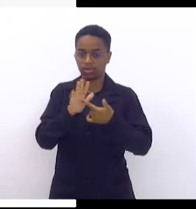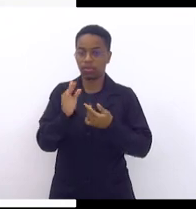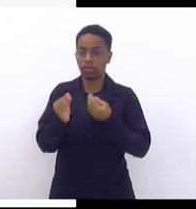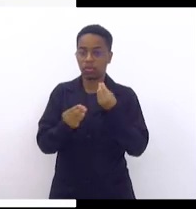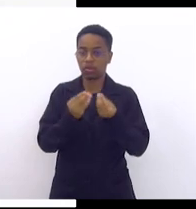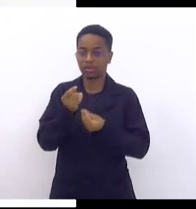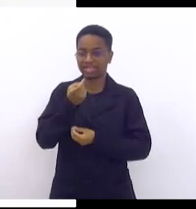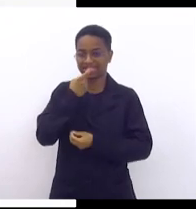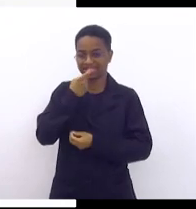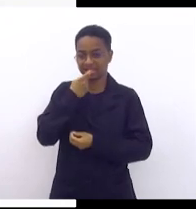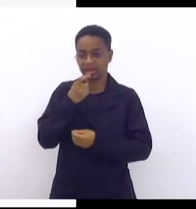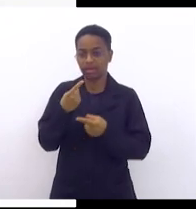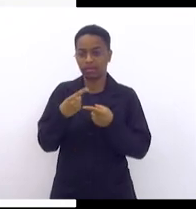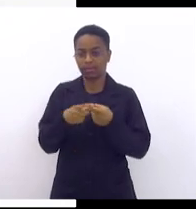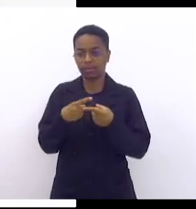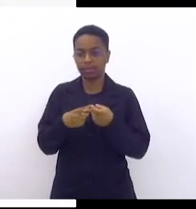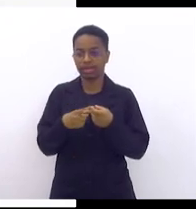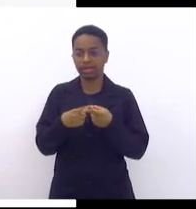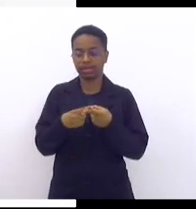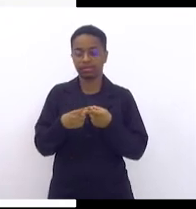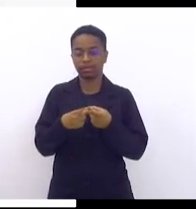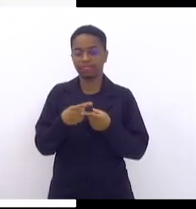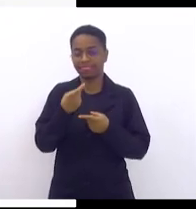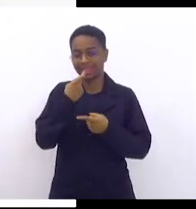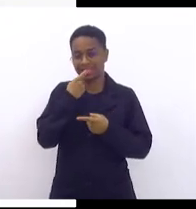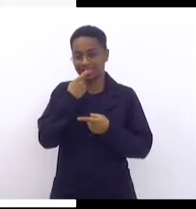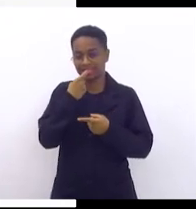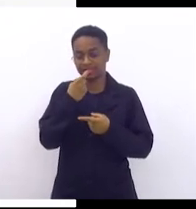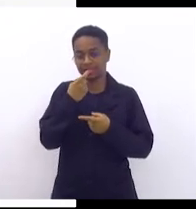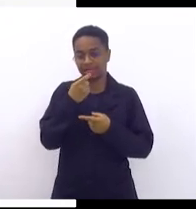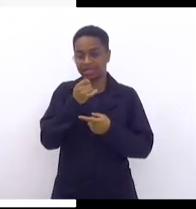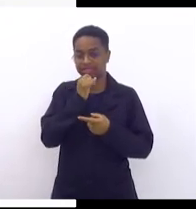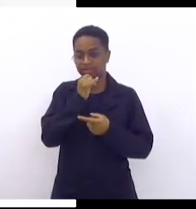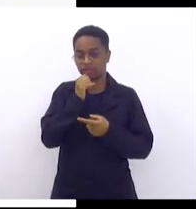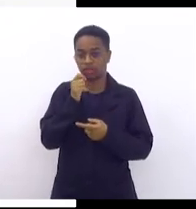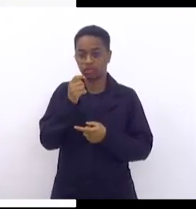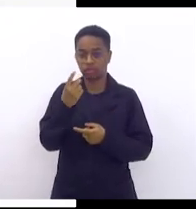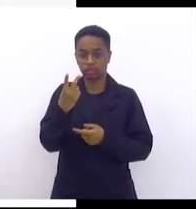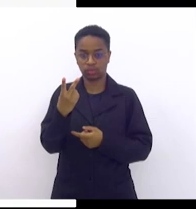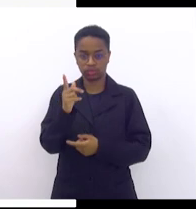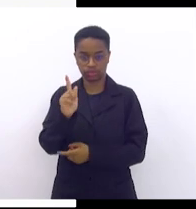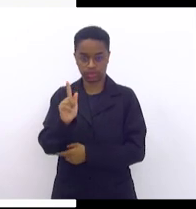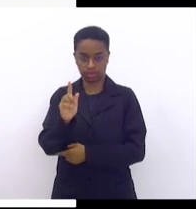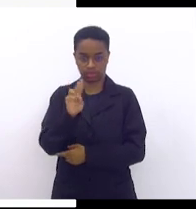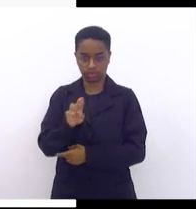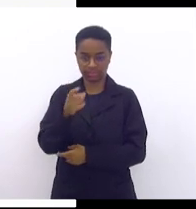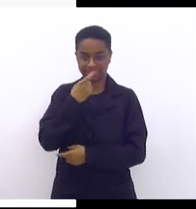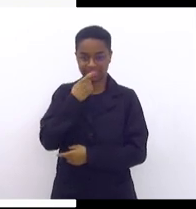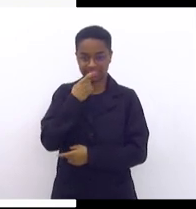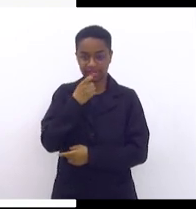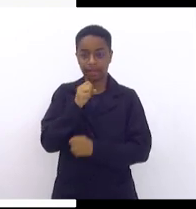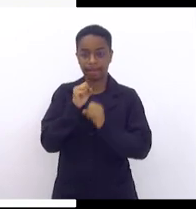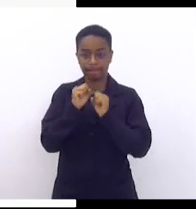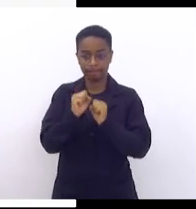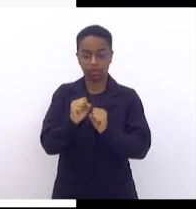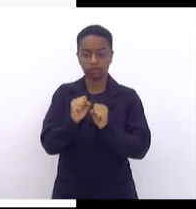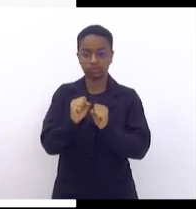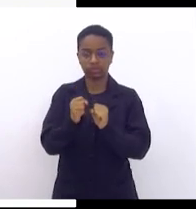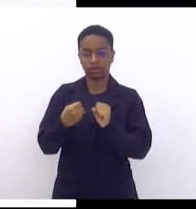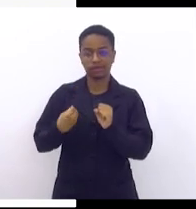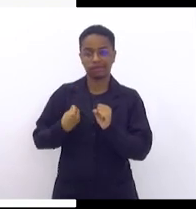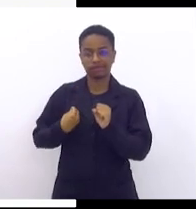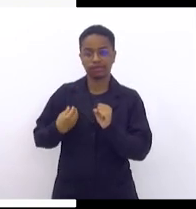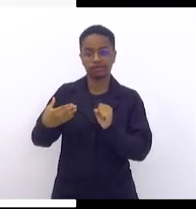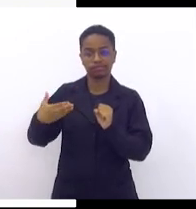o quanto uma embalagem que representa dois gramas de plástico ele pode estender a vida útil